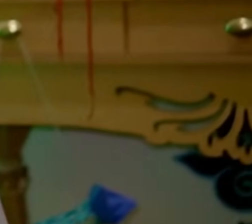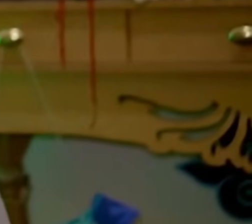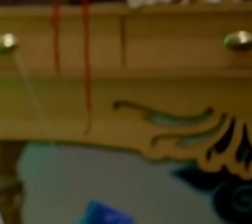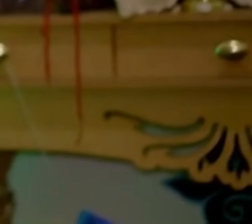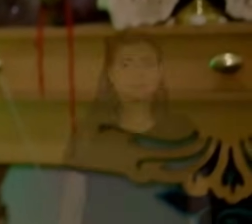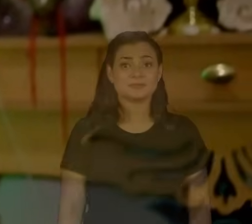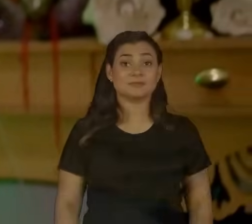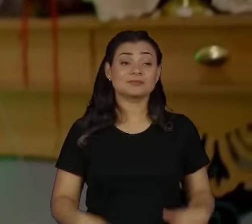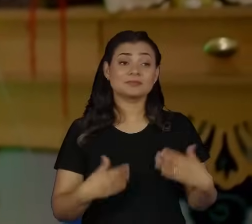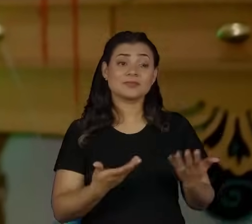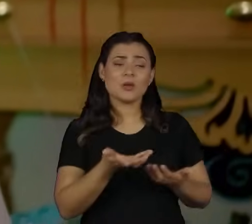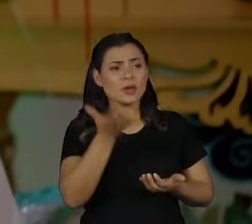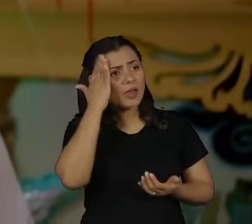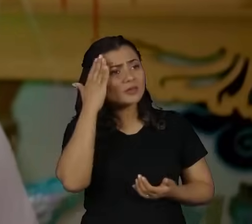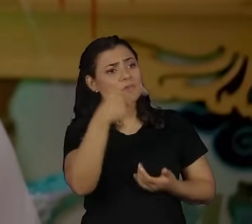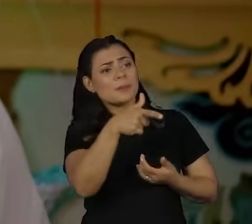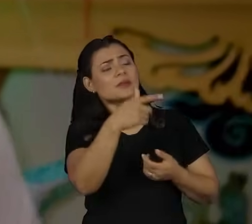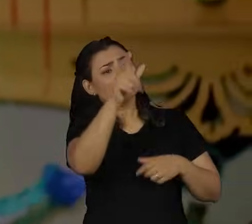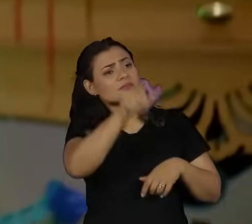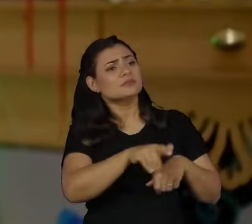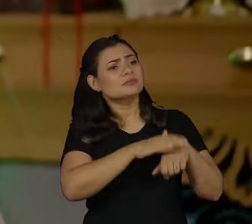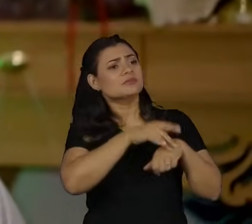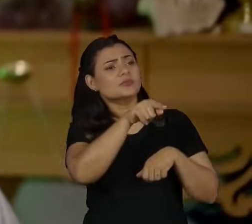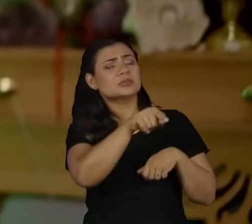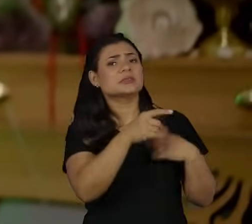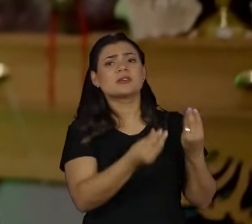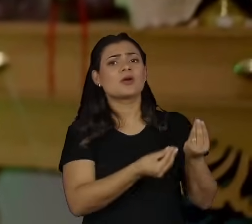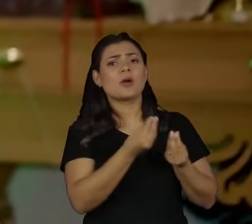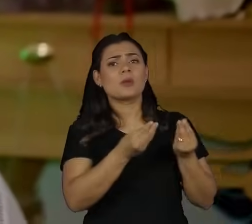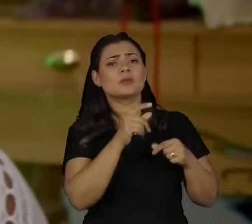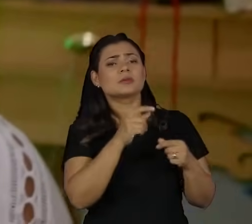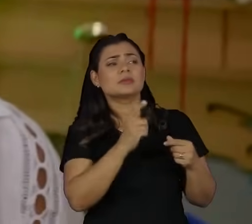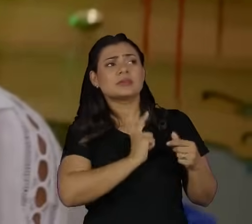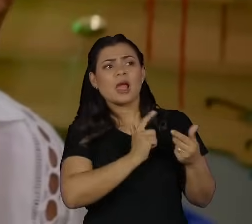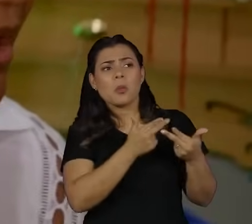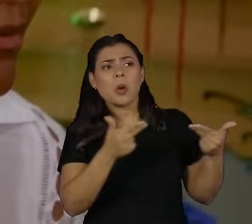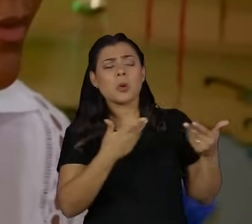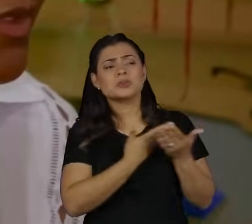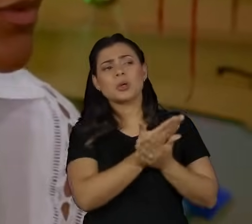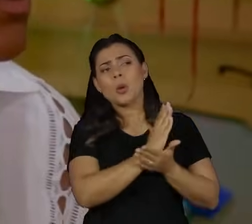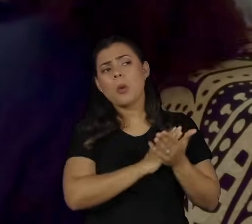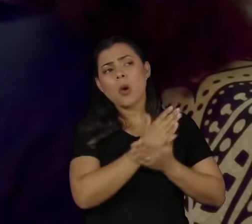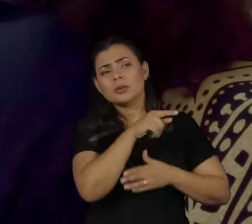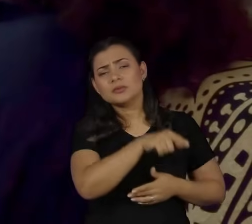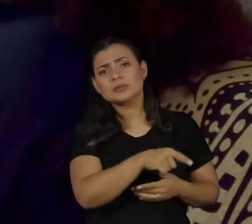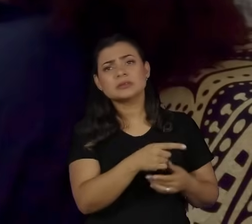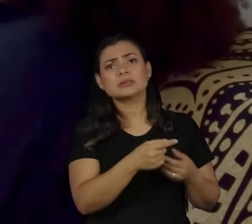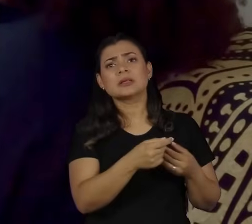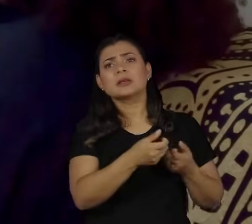Saber um pouquinho de você, como você tá, se tem algo desconfortável,